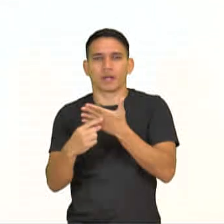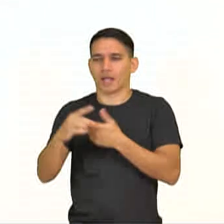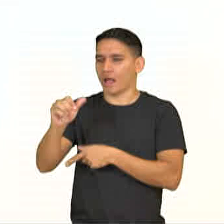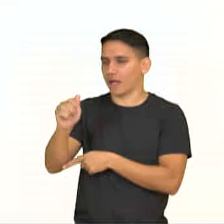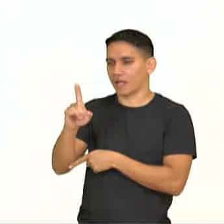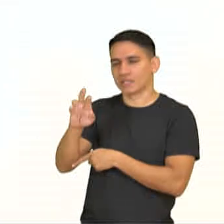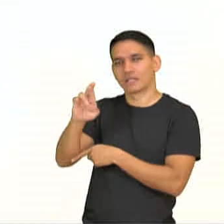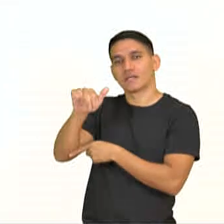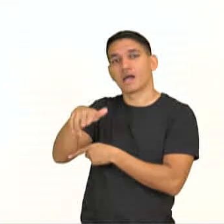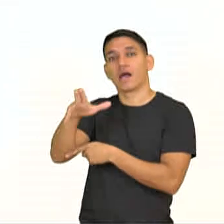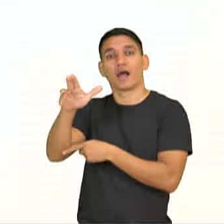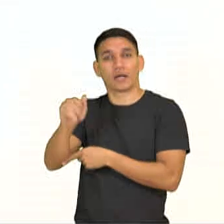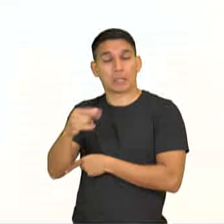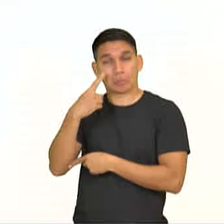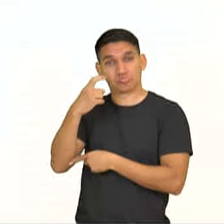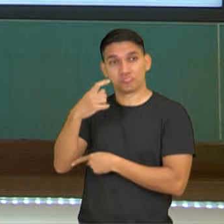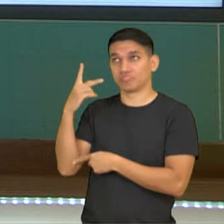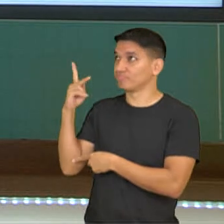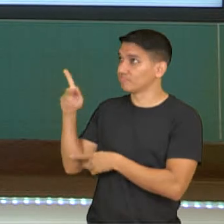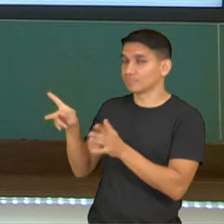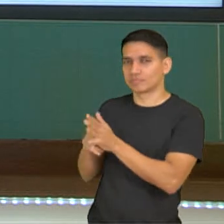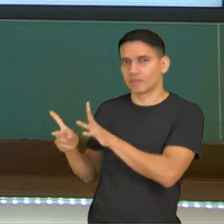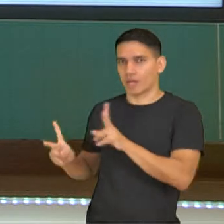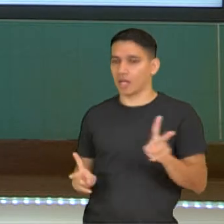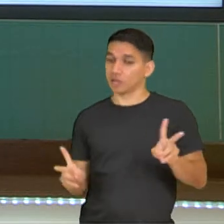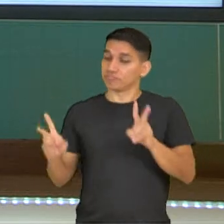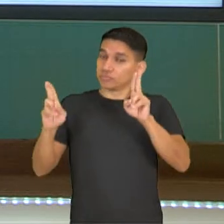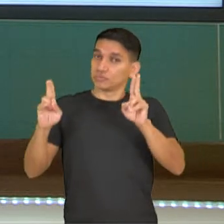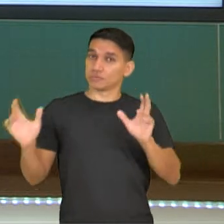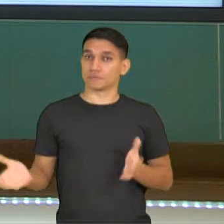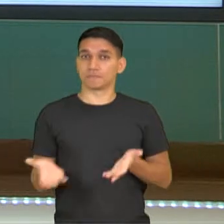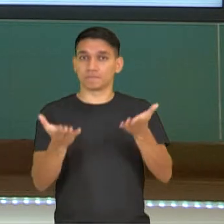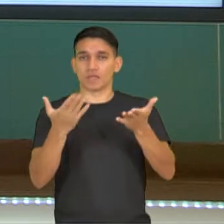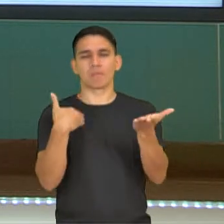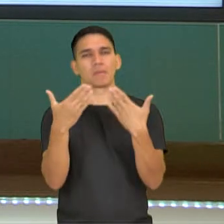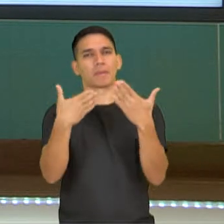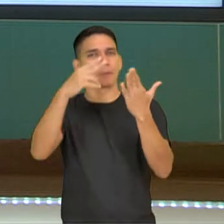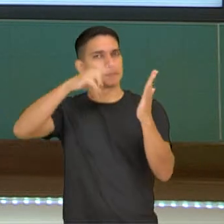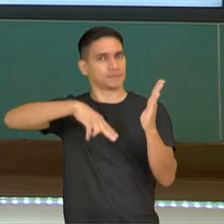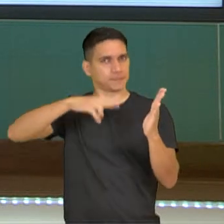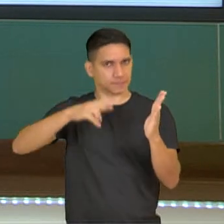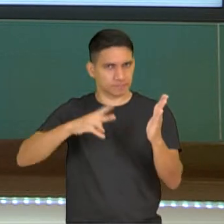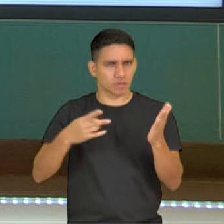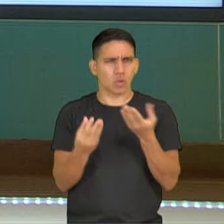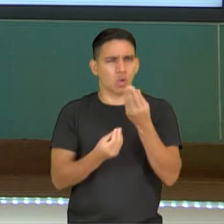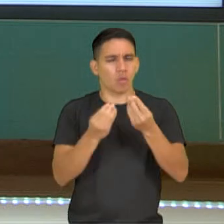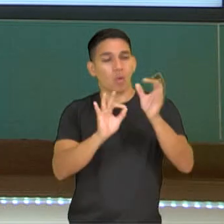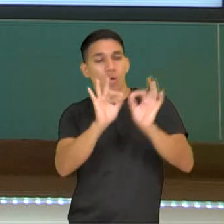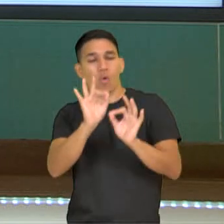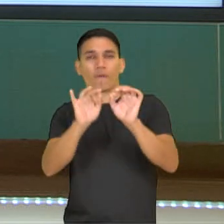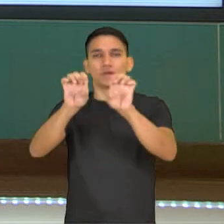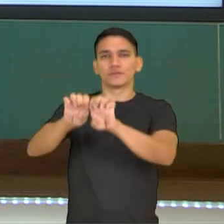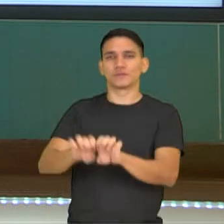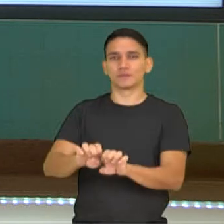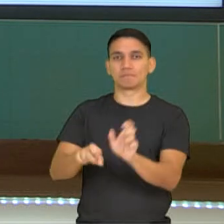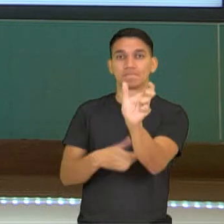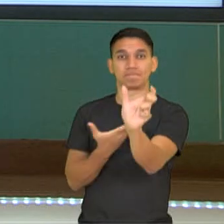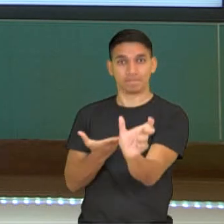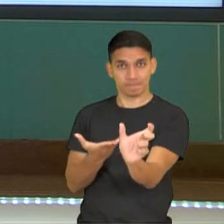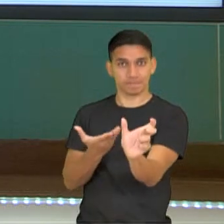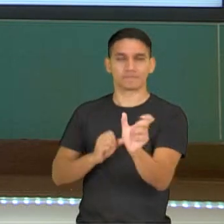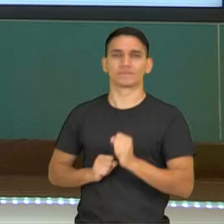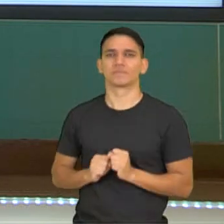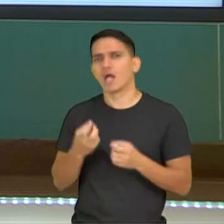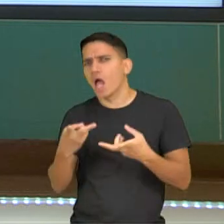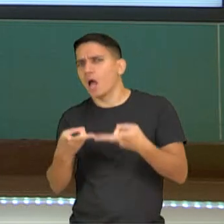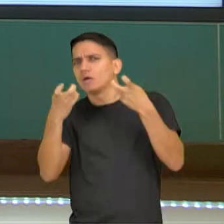Falcão. Bem interessante aqui, foi trazido apenas um fragmento para a gente discutir a estrutura das palavras. Então, observem aqui